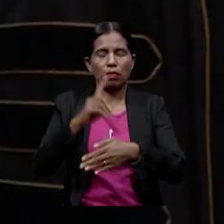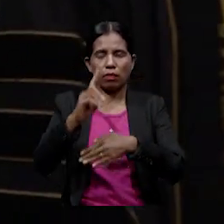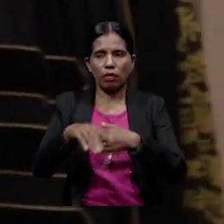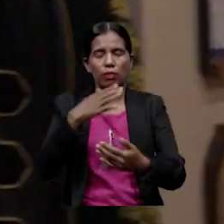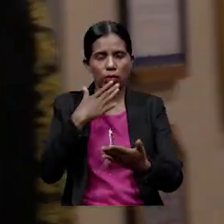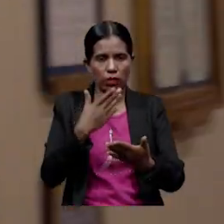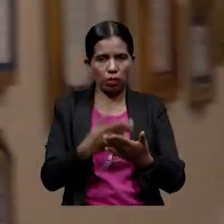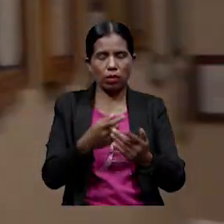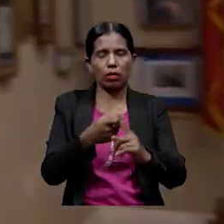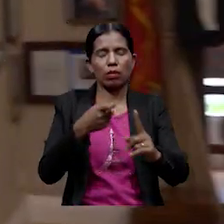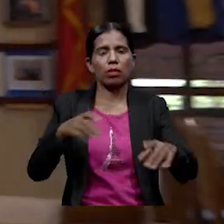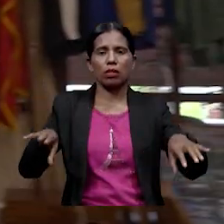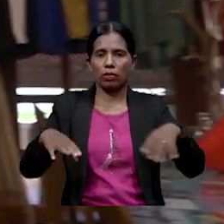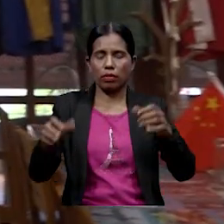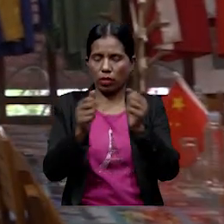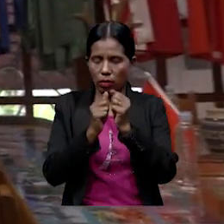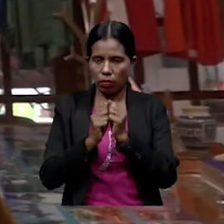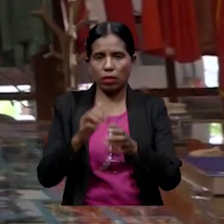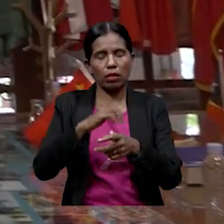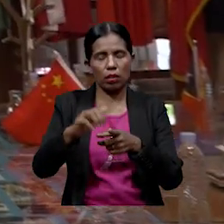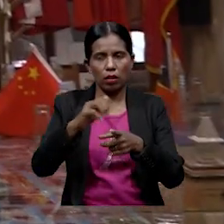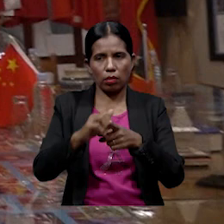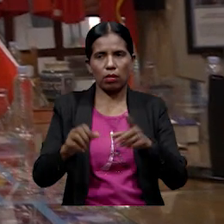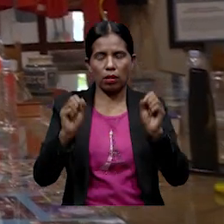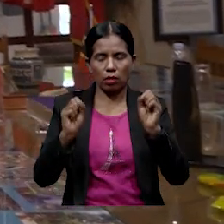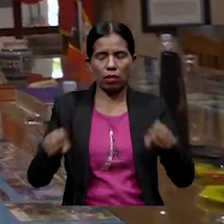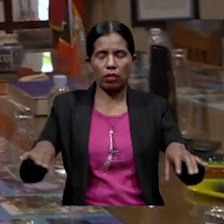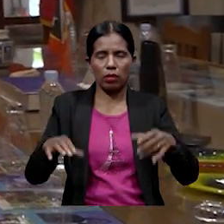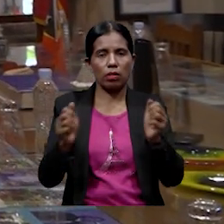clitan, liu-se cooperação prática, não considera